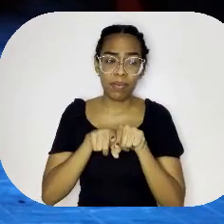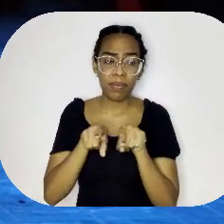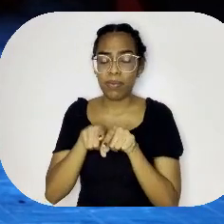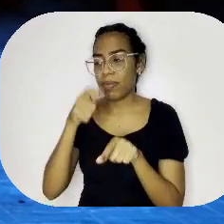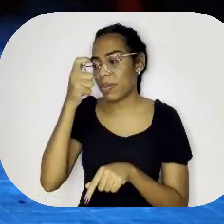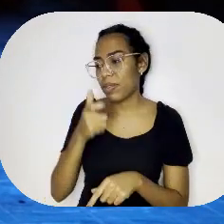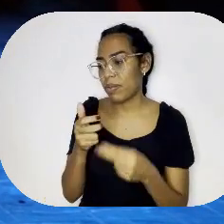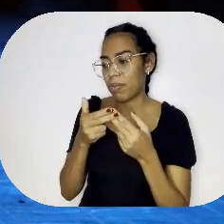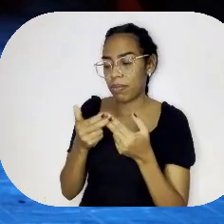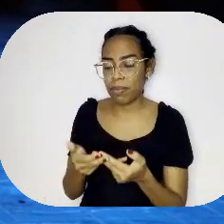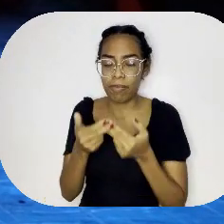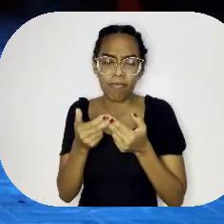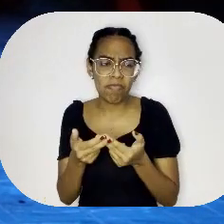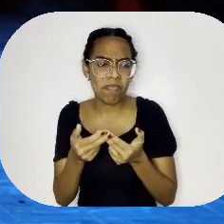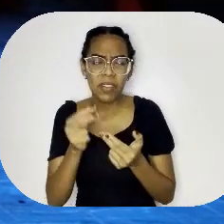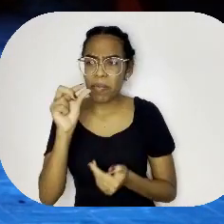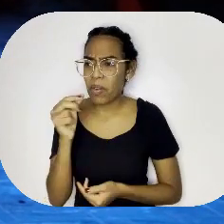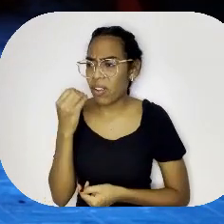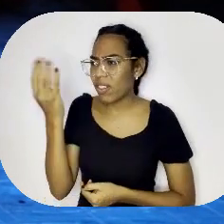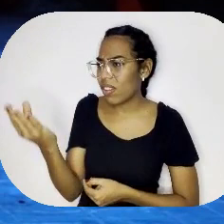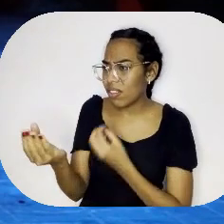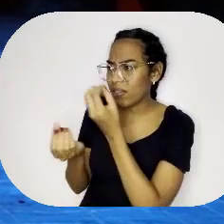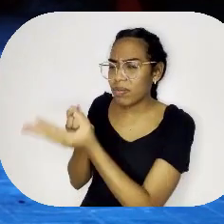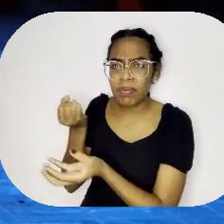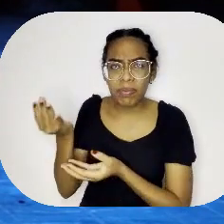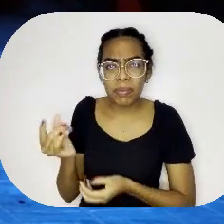minha paciência anda pouca pra você.